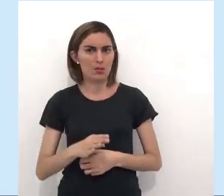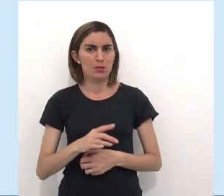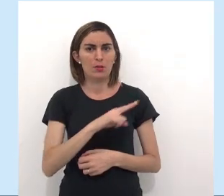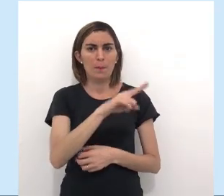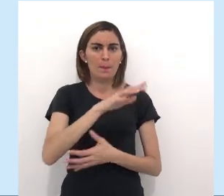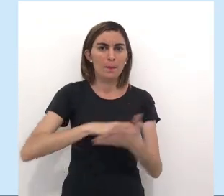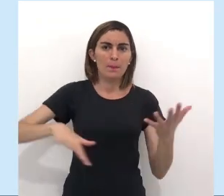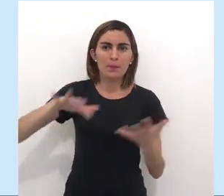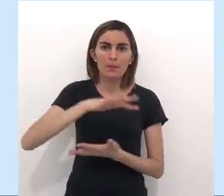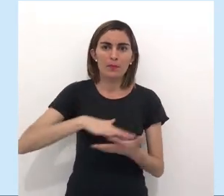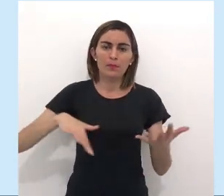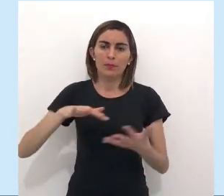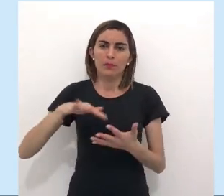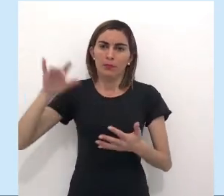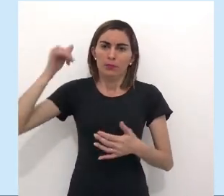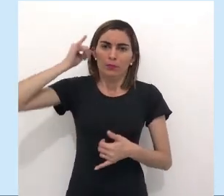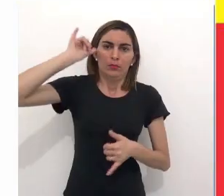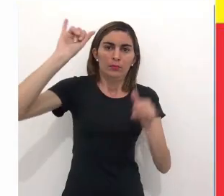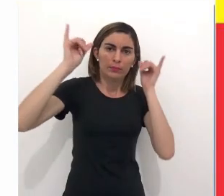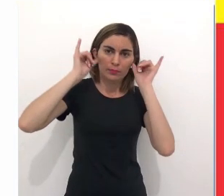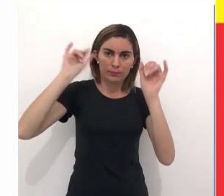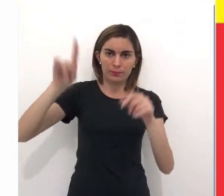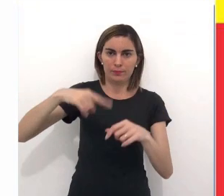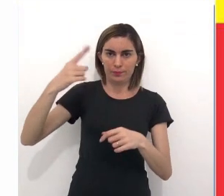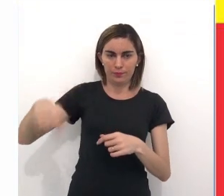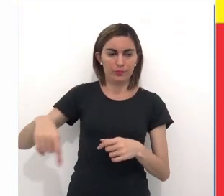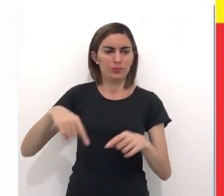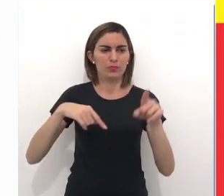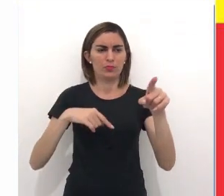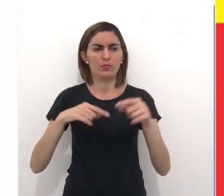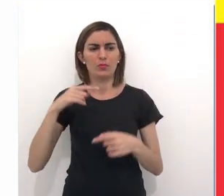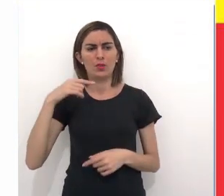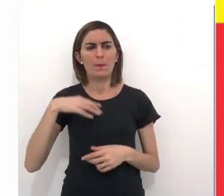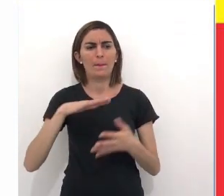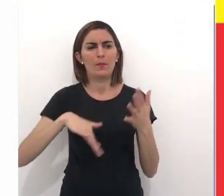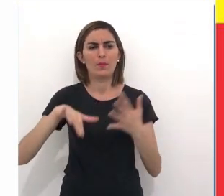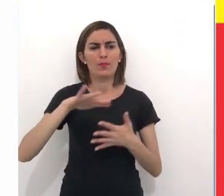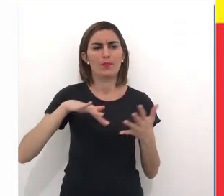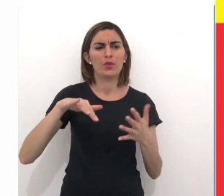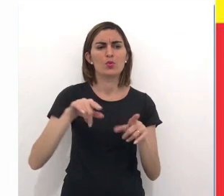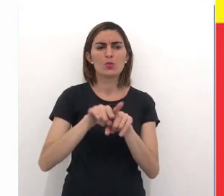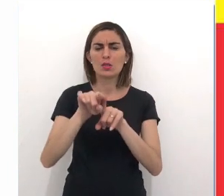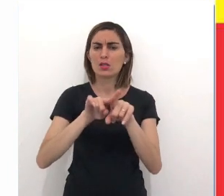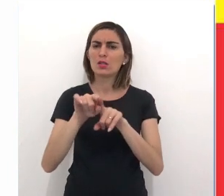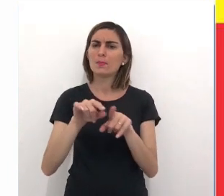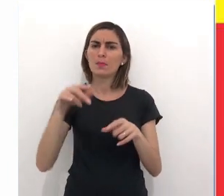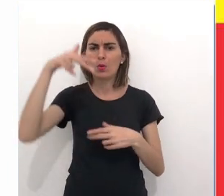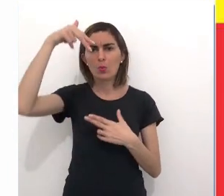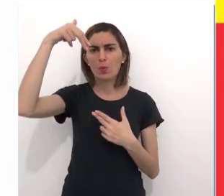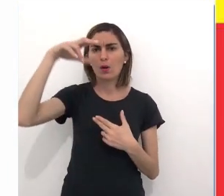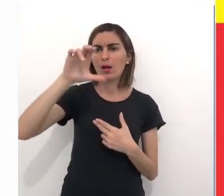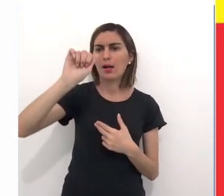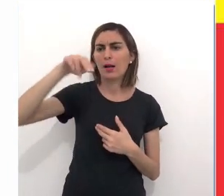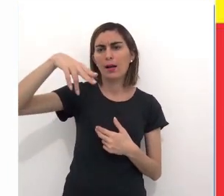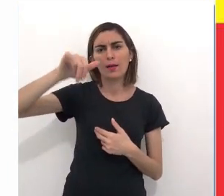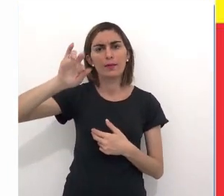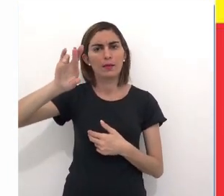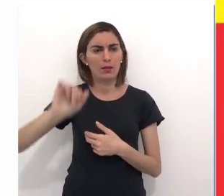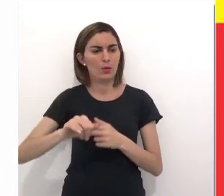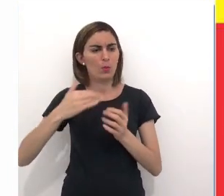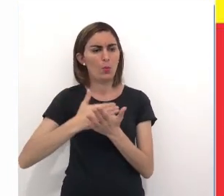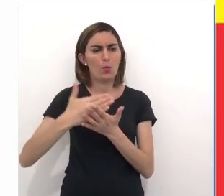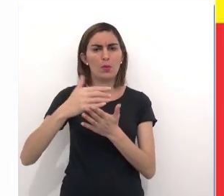Brasil. Então, na realidade, foi um movimento para conter isso. Movido por tal propósito, os irmãos Carneiro